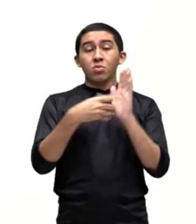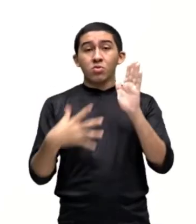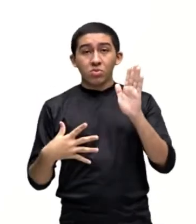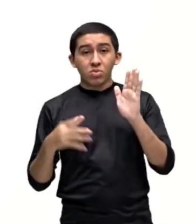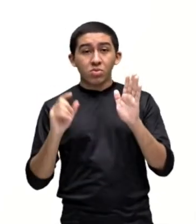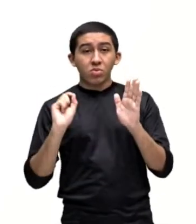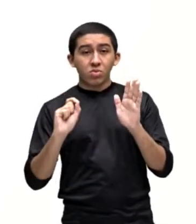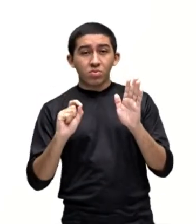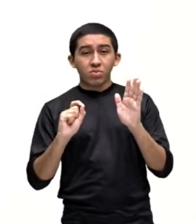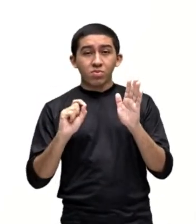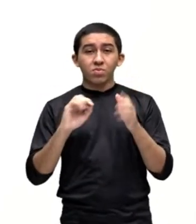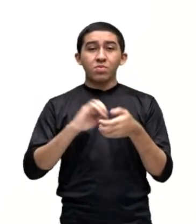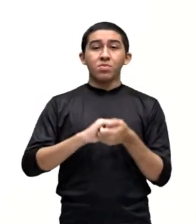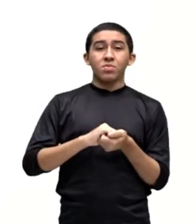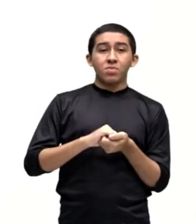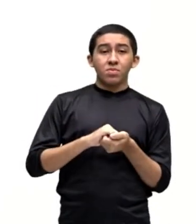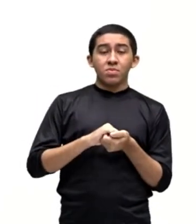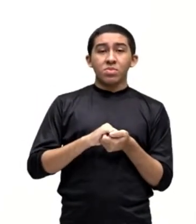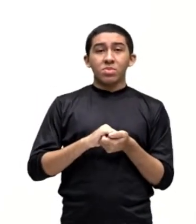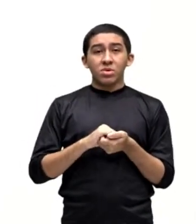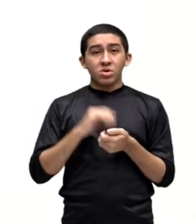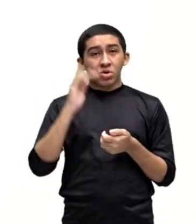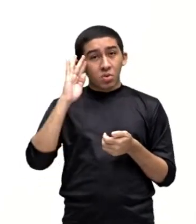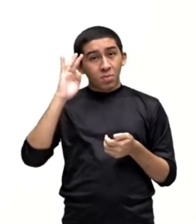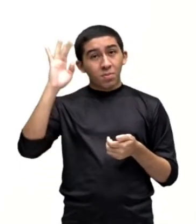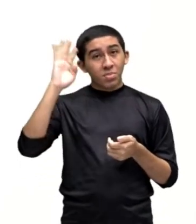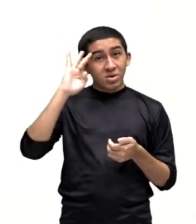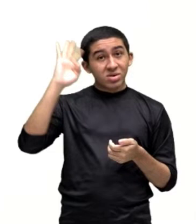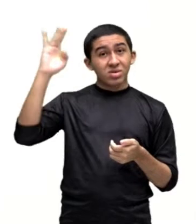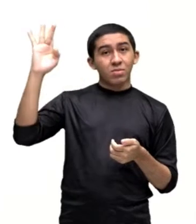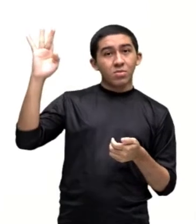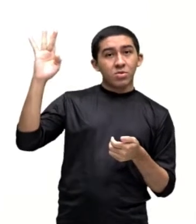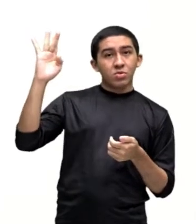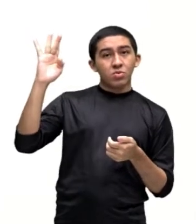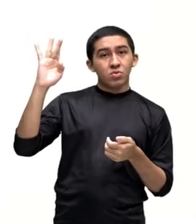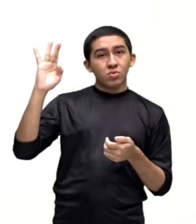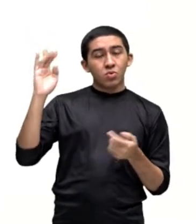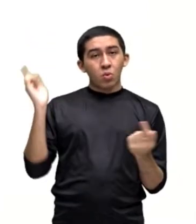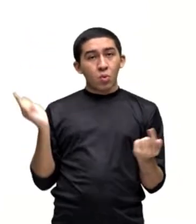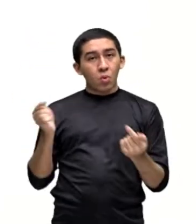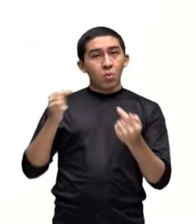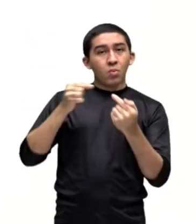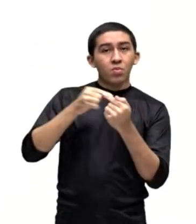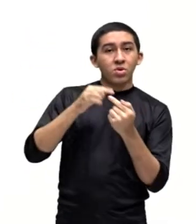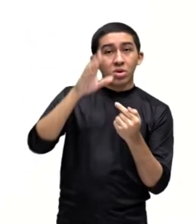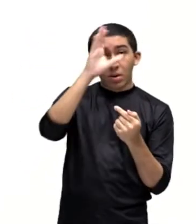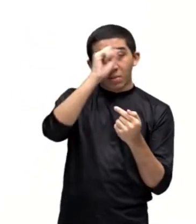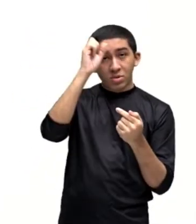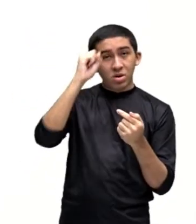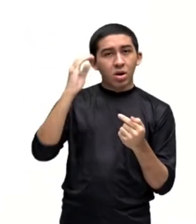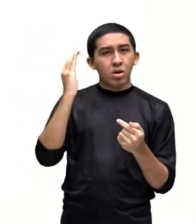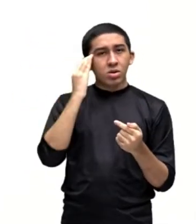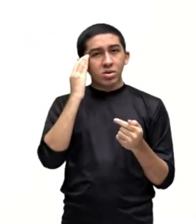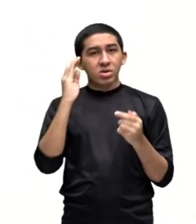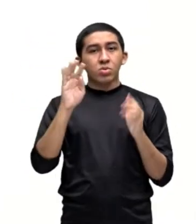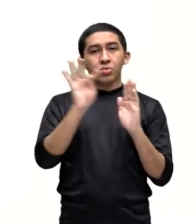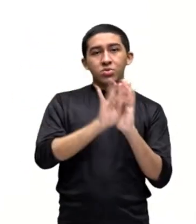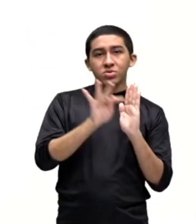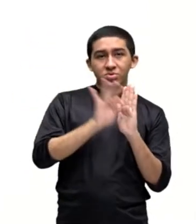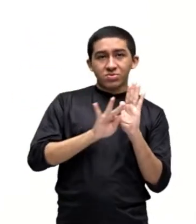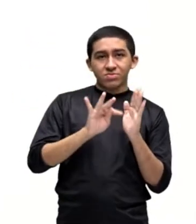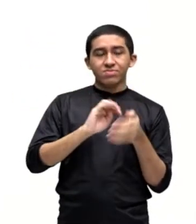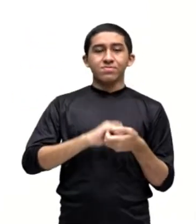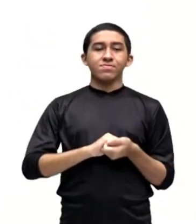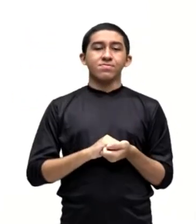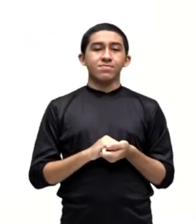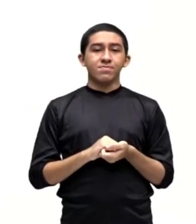muito ligada ao processo de compreensão do texto, tá bom? Então vamos ver como isso pode aparecer